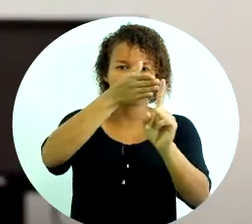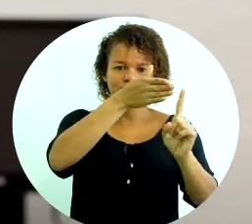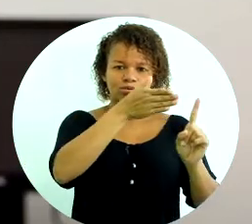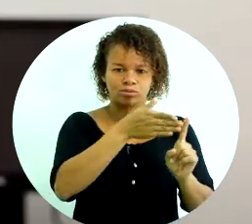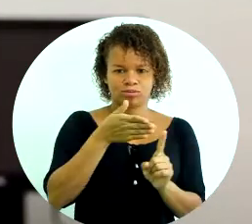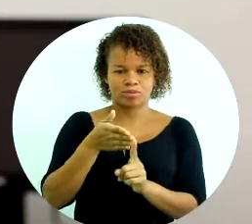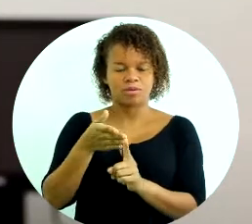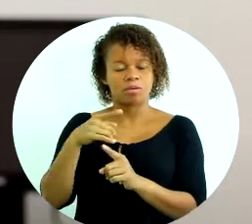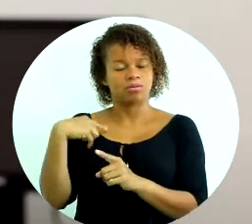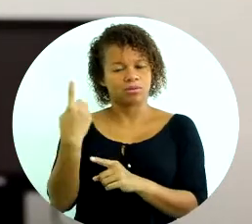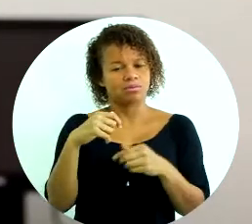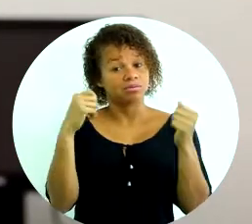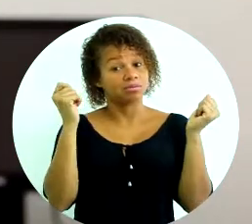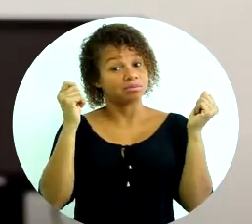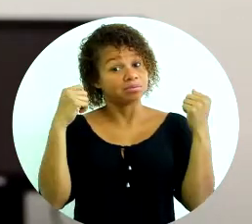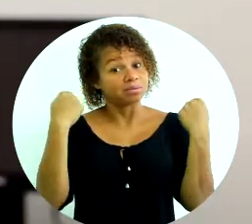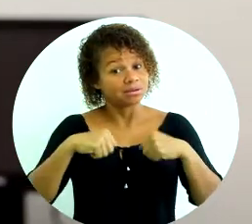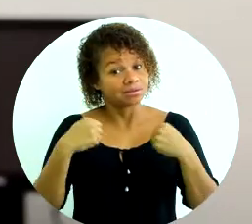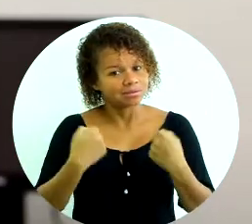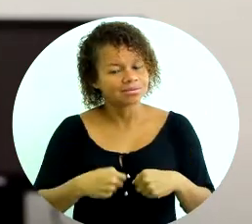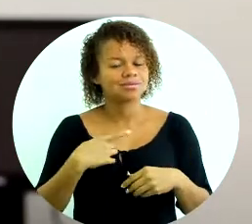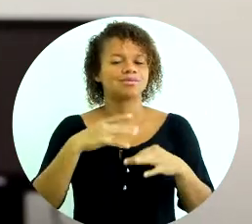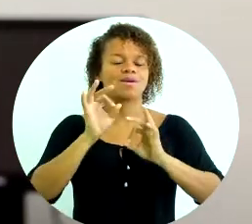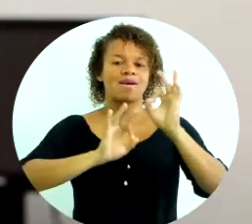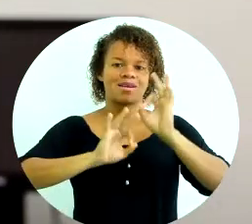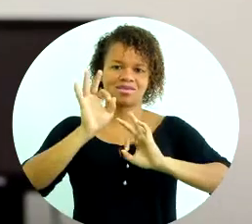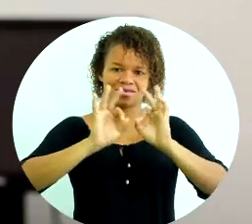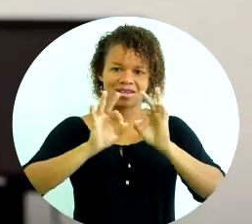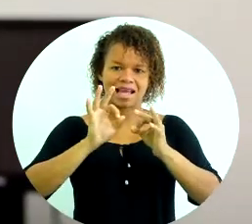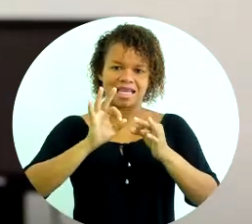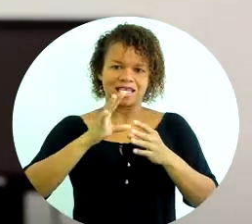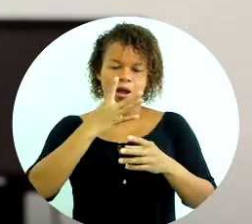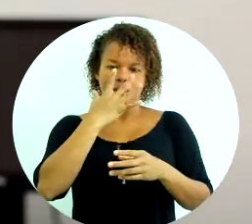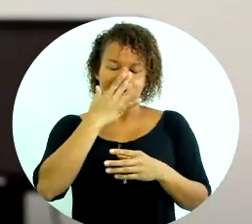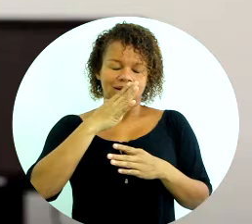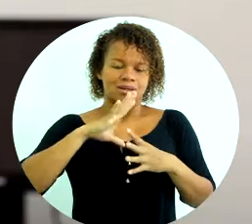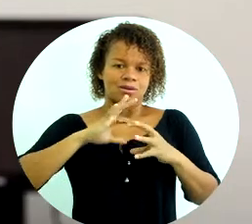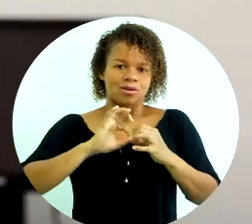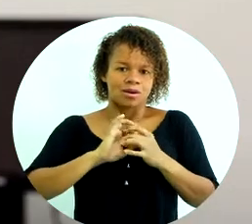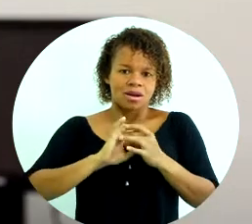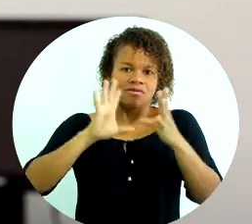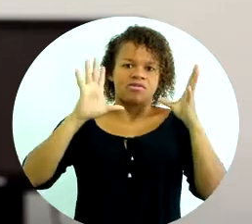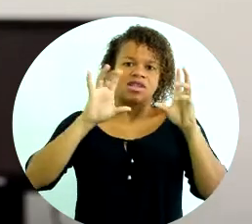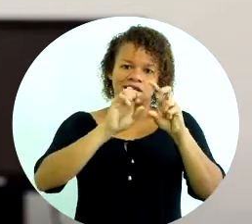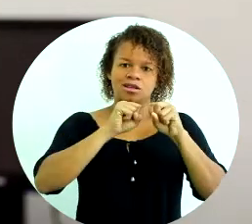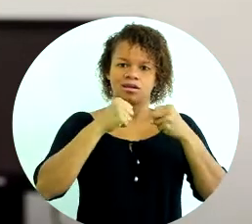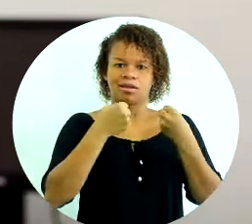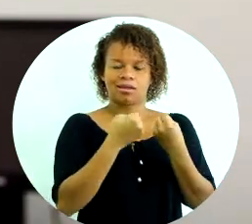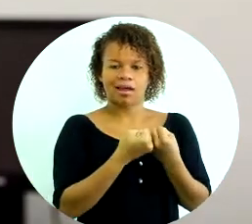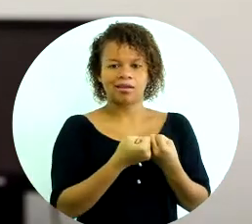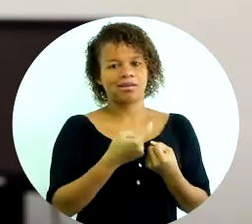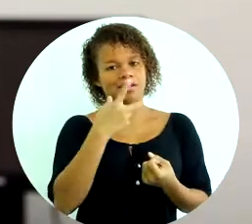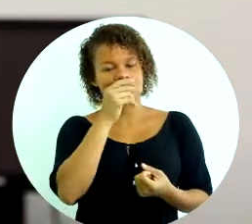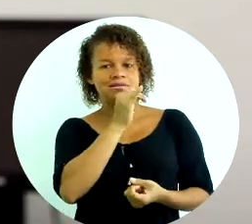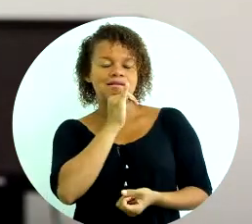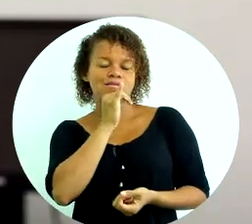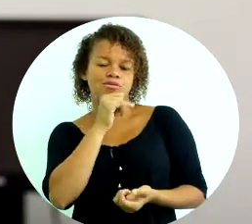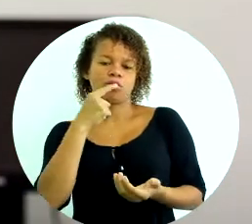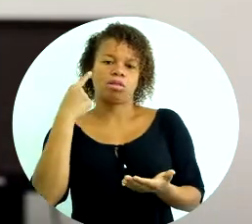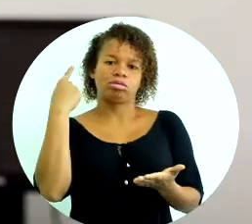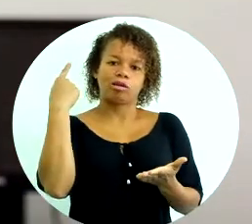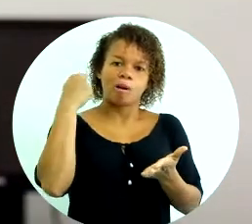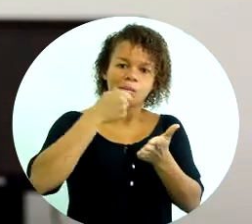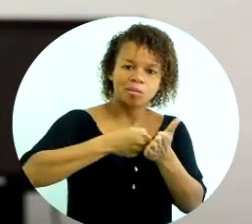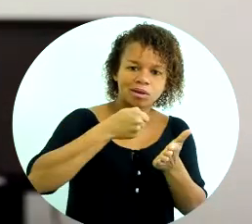função específica, é necessário para a manutenção de uma harmonia do corpo social, sendo o dever